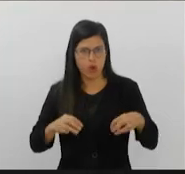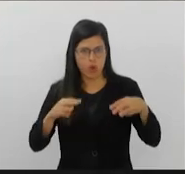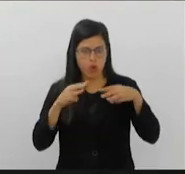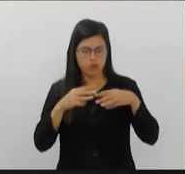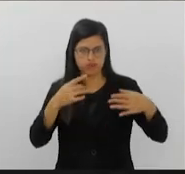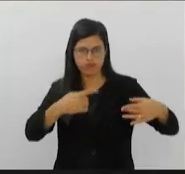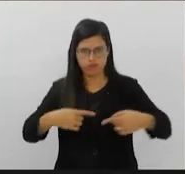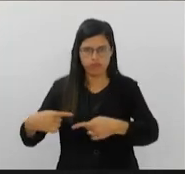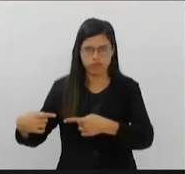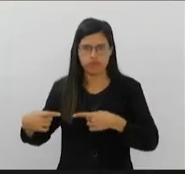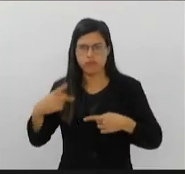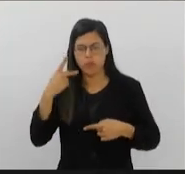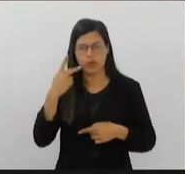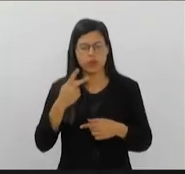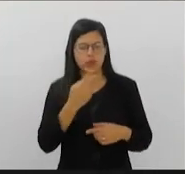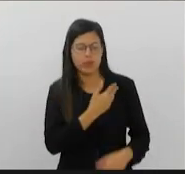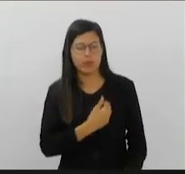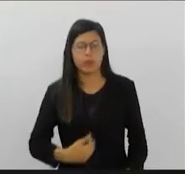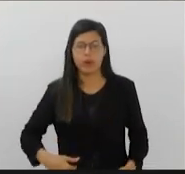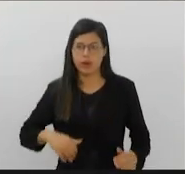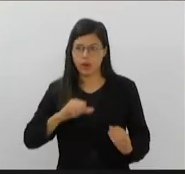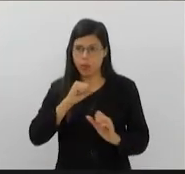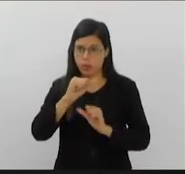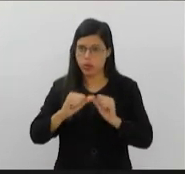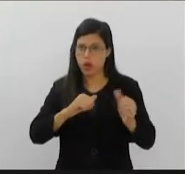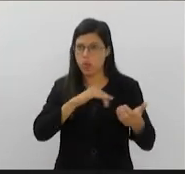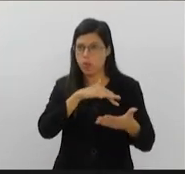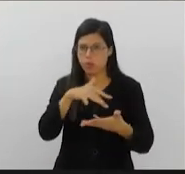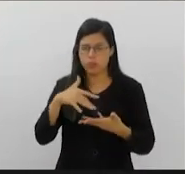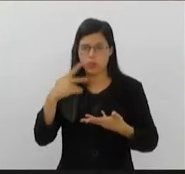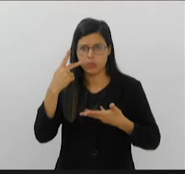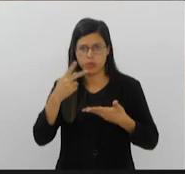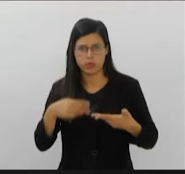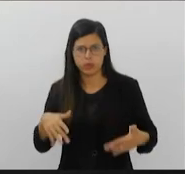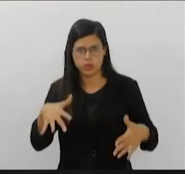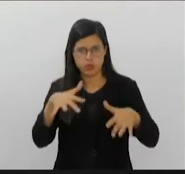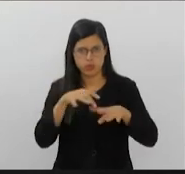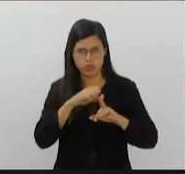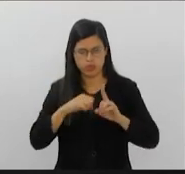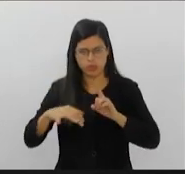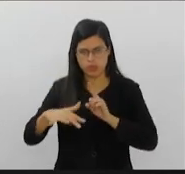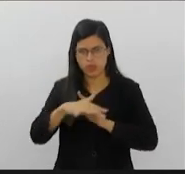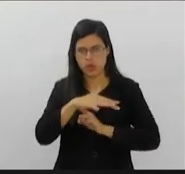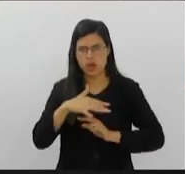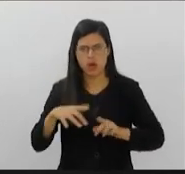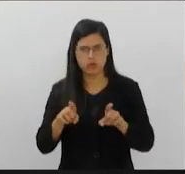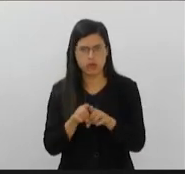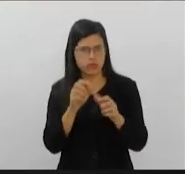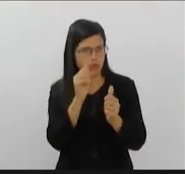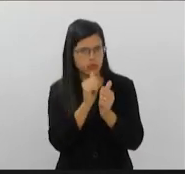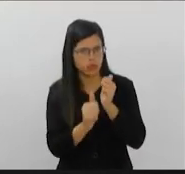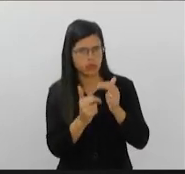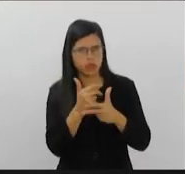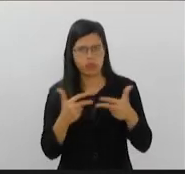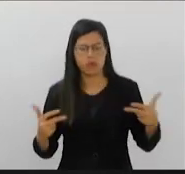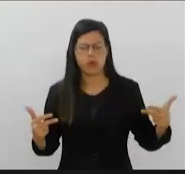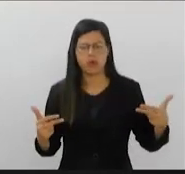que, de fato, mudaram o mundo. Políticas de inclusão social, políticas de esporte, políticas